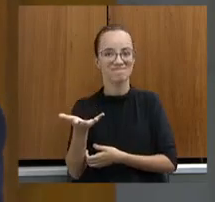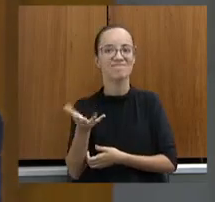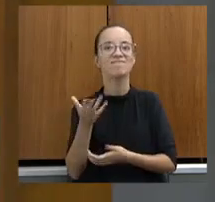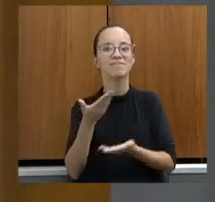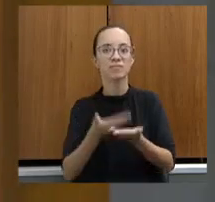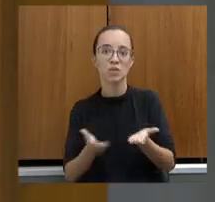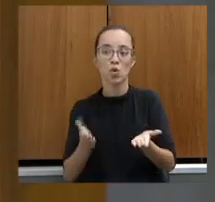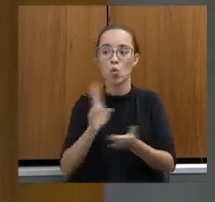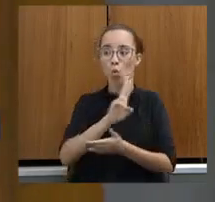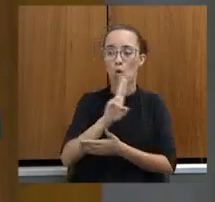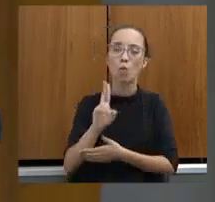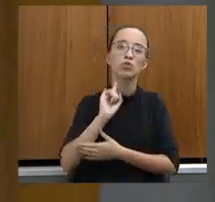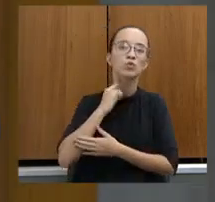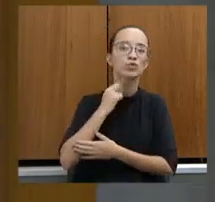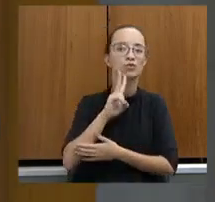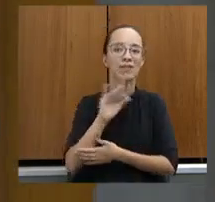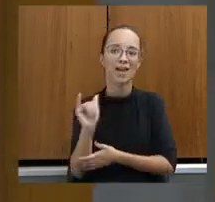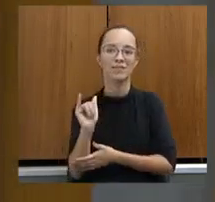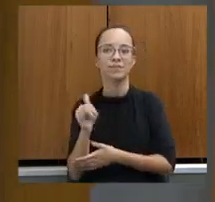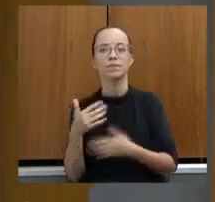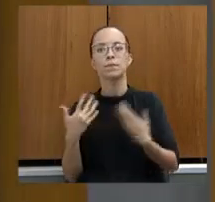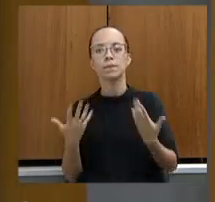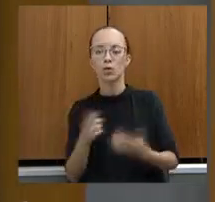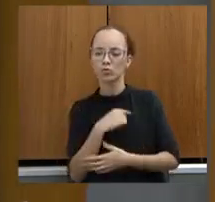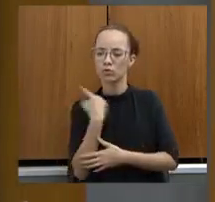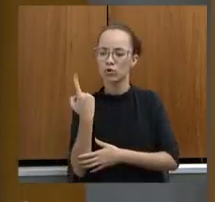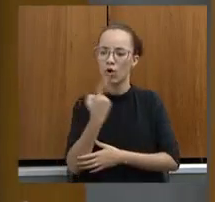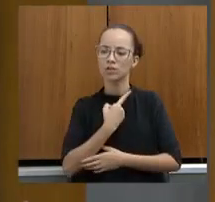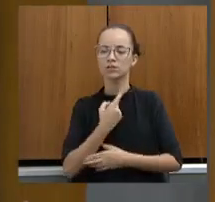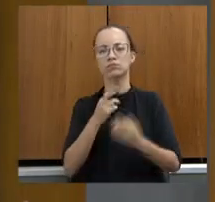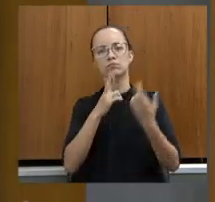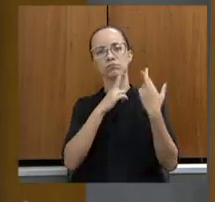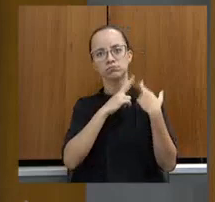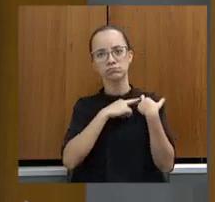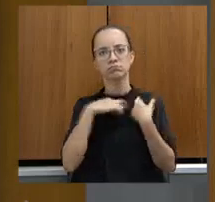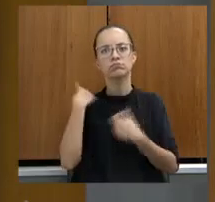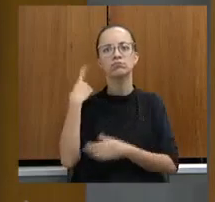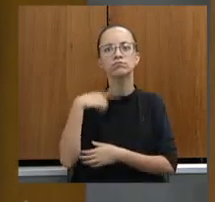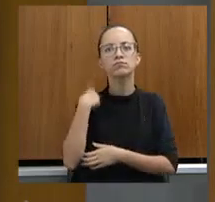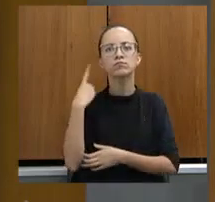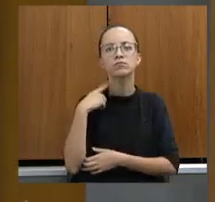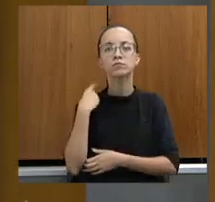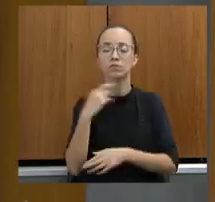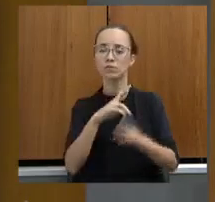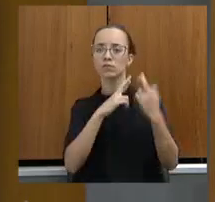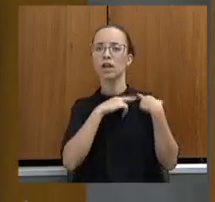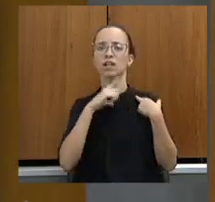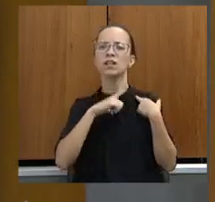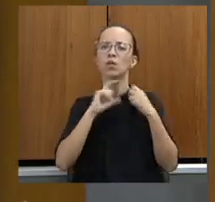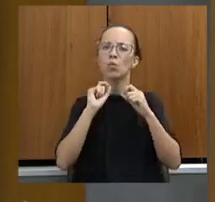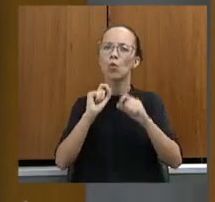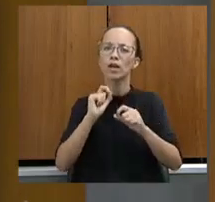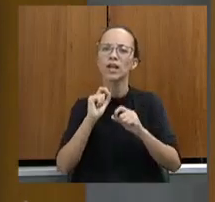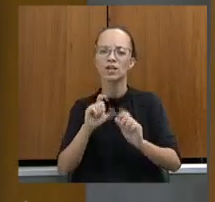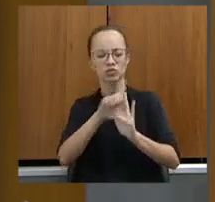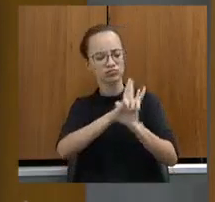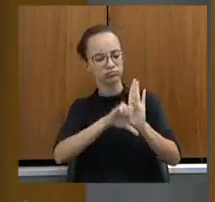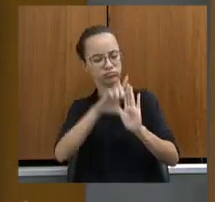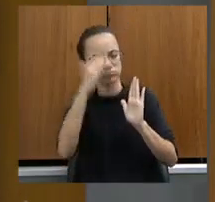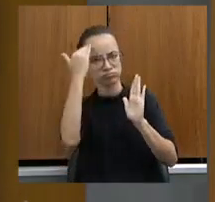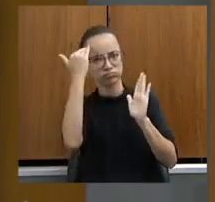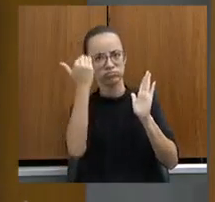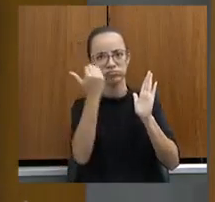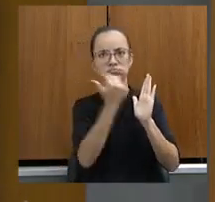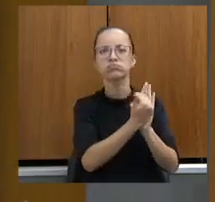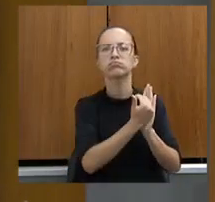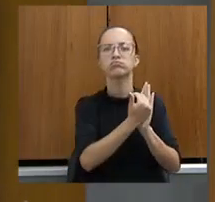para o SPC então nós como como os responsáveis parlamentares nós temos a responsabilidade de legislar de acompanhar